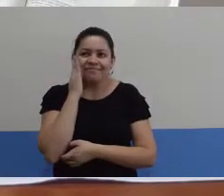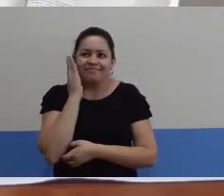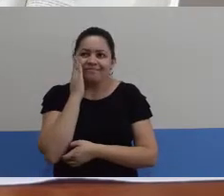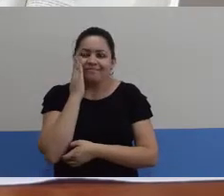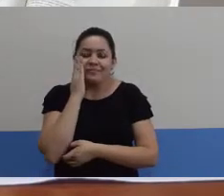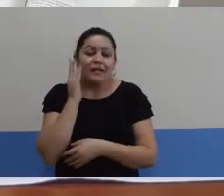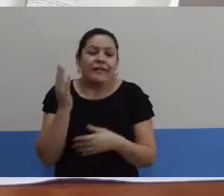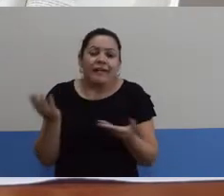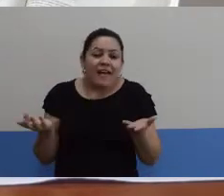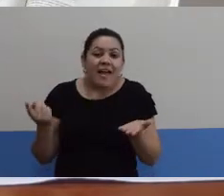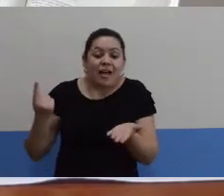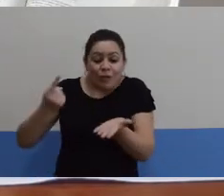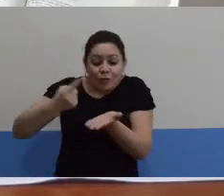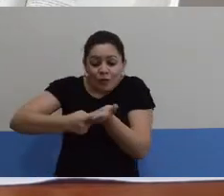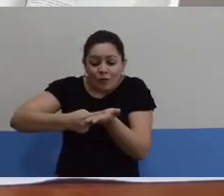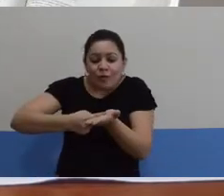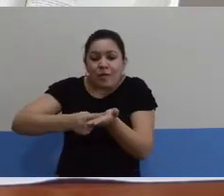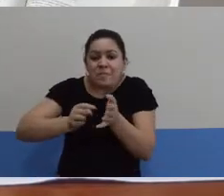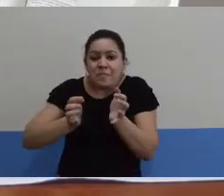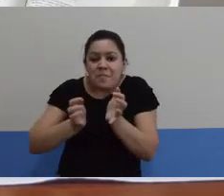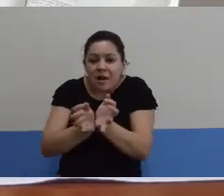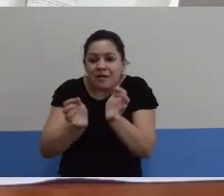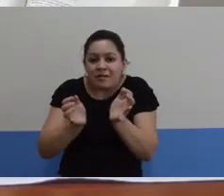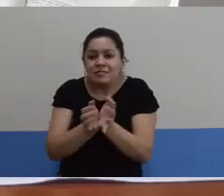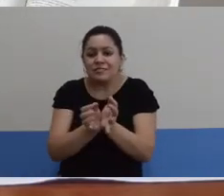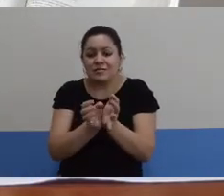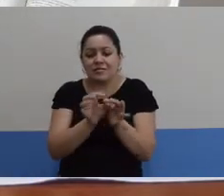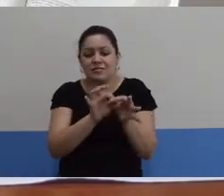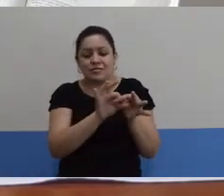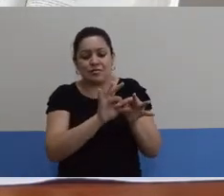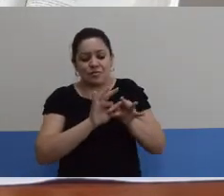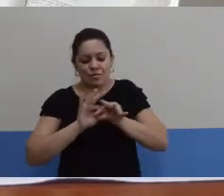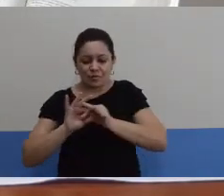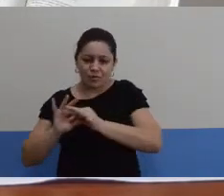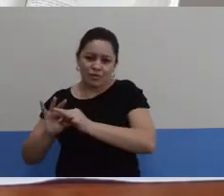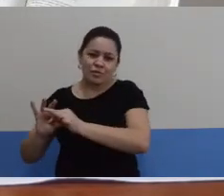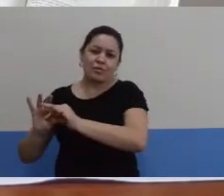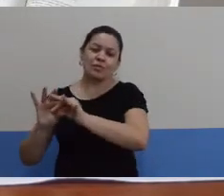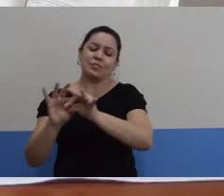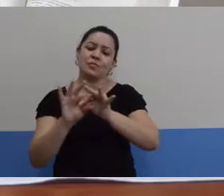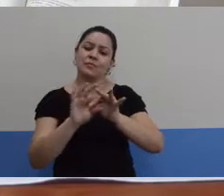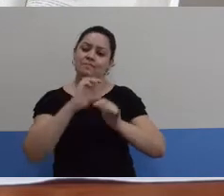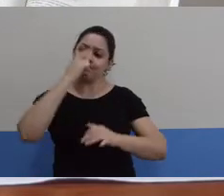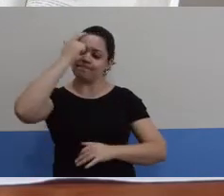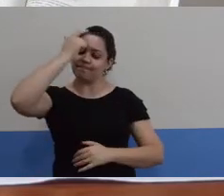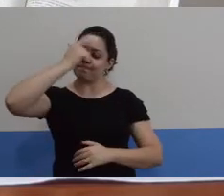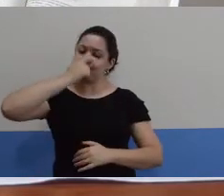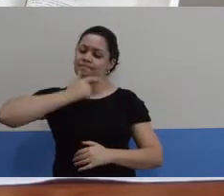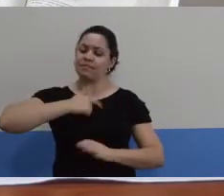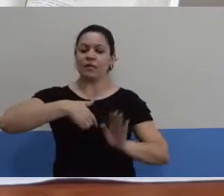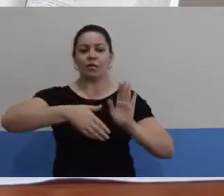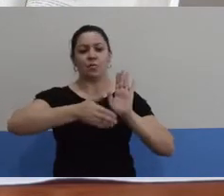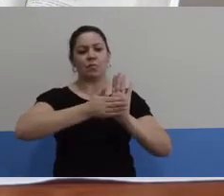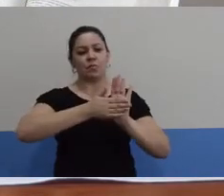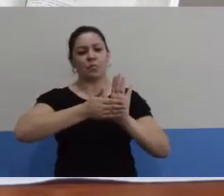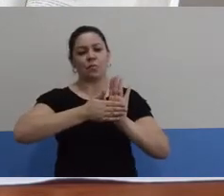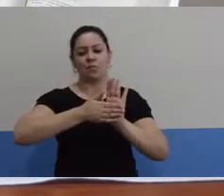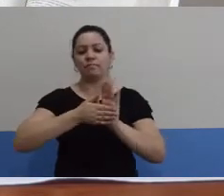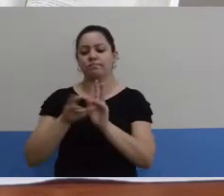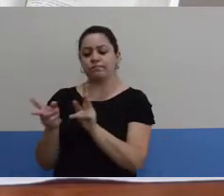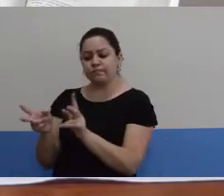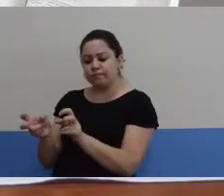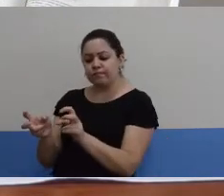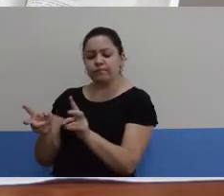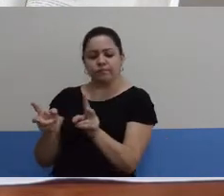participação e a comunhão leva eu também a propor e escutar e me sentir